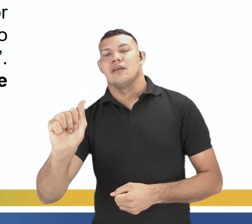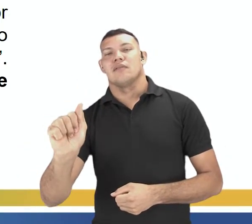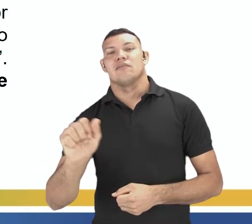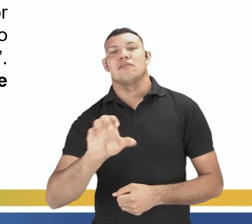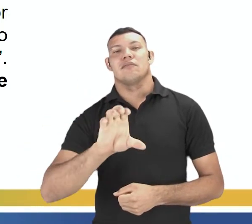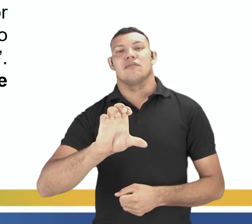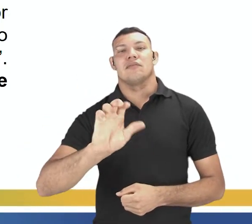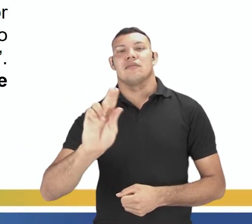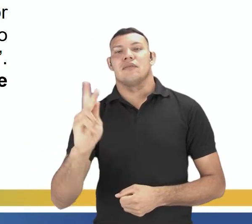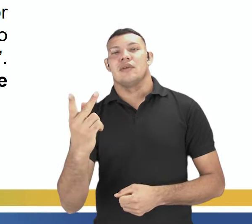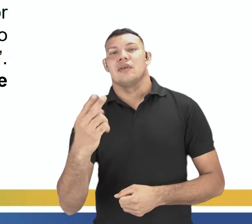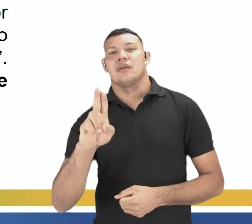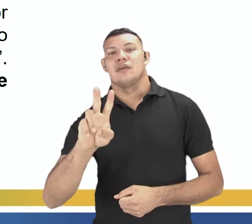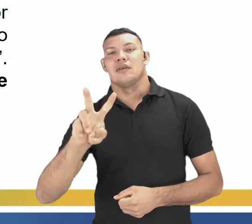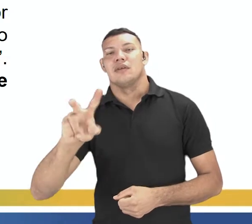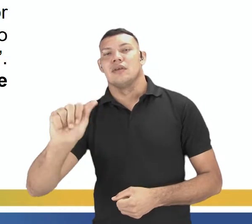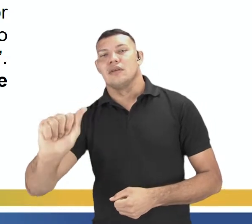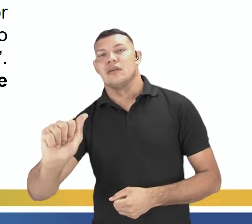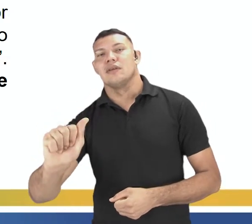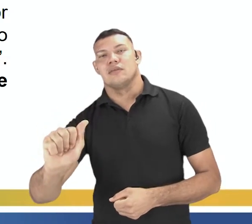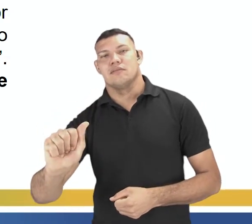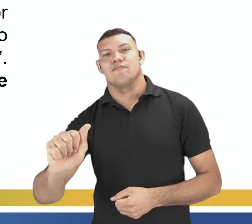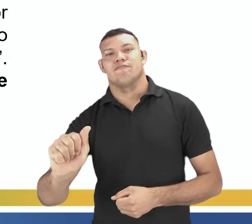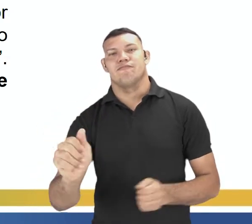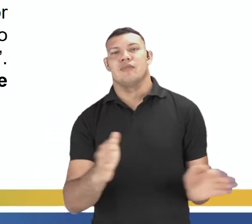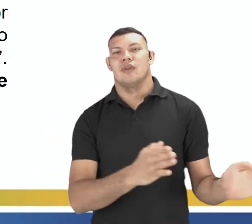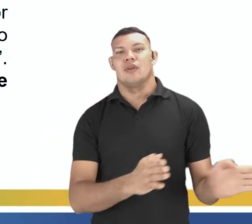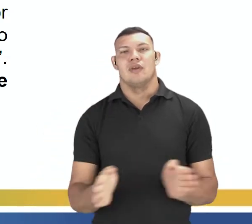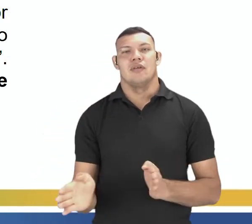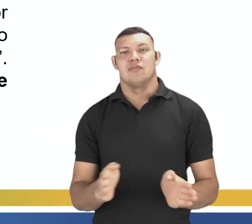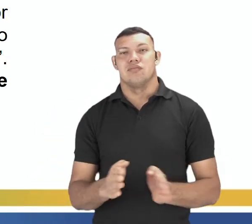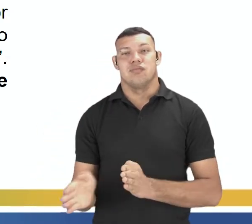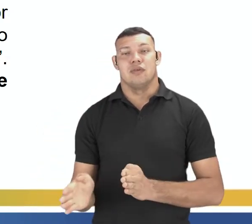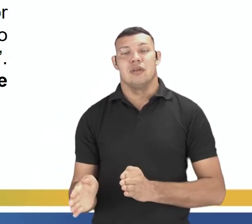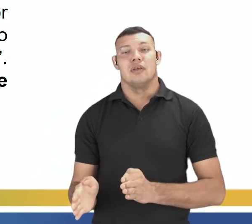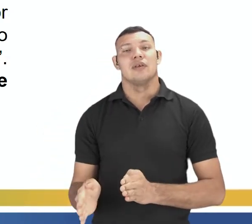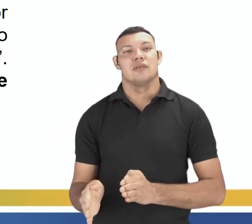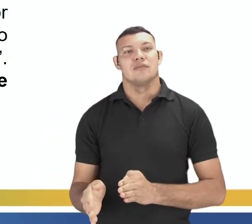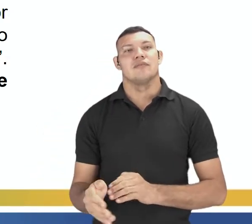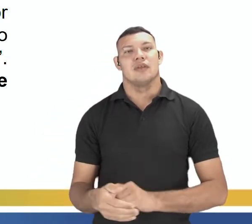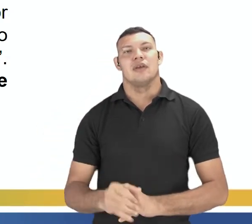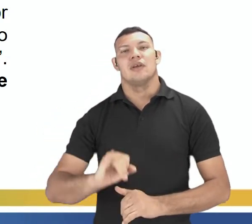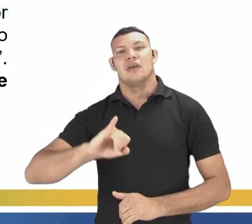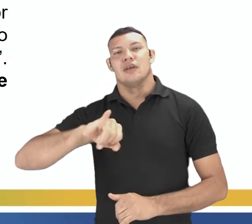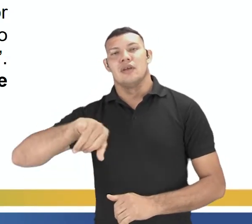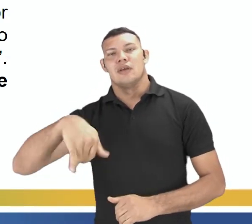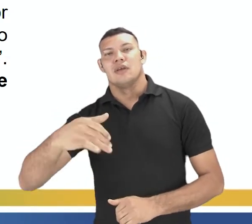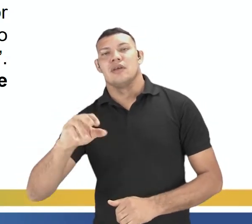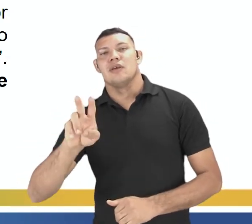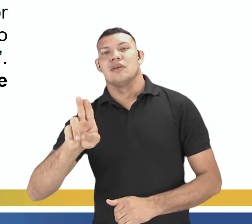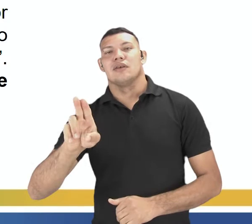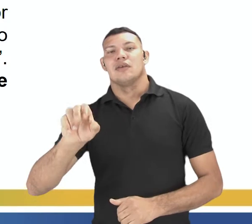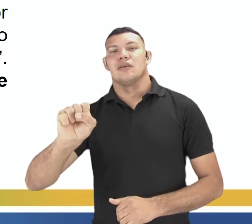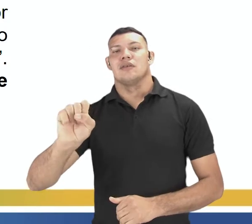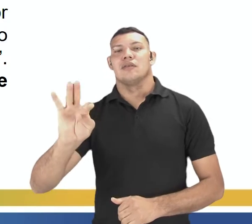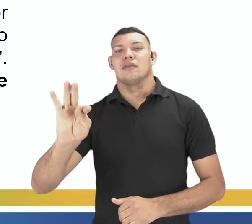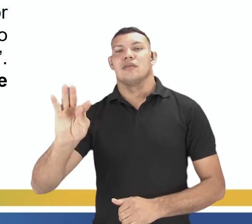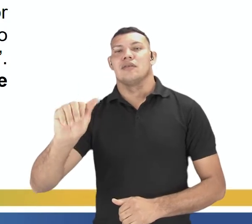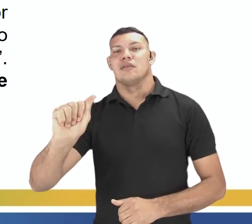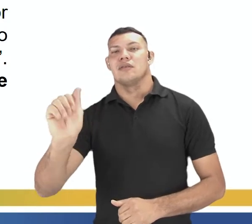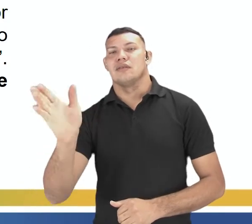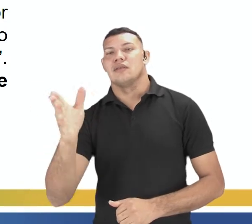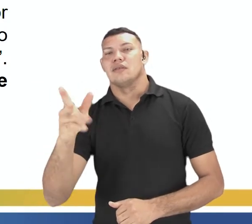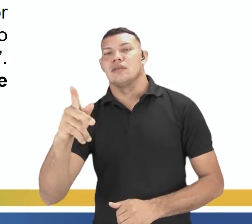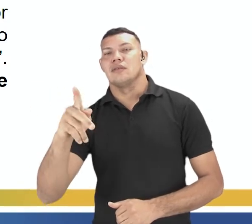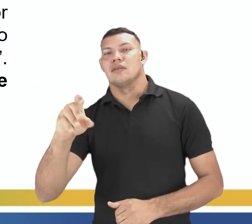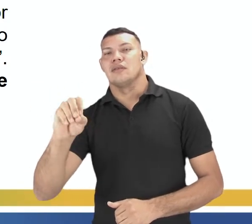chuva. Existem dois processos de composição: a justaposição e a aglutinação, que a gente